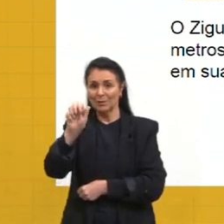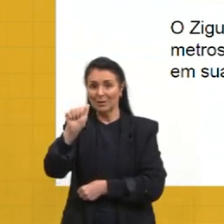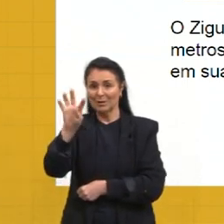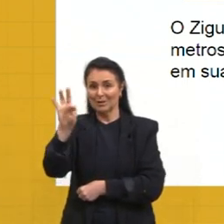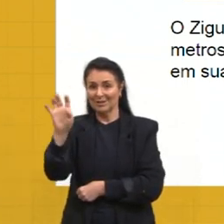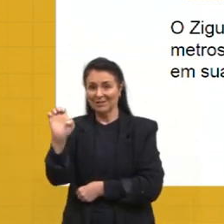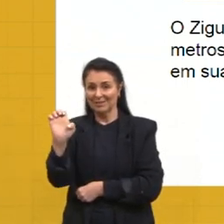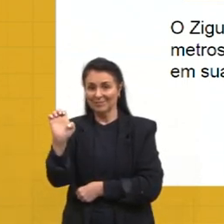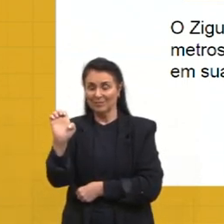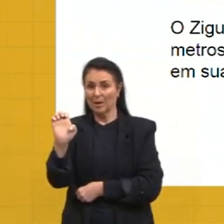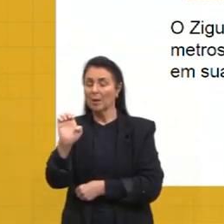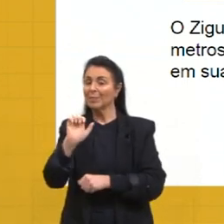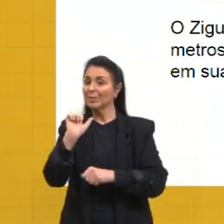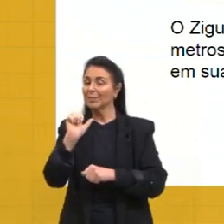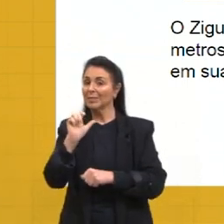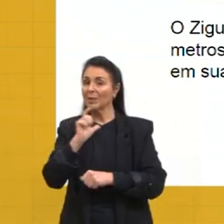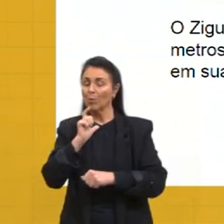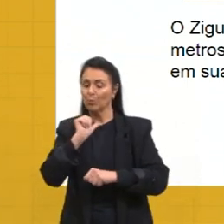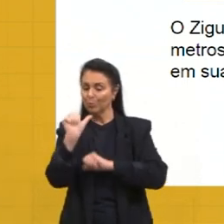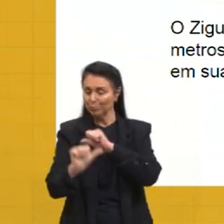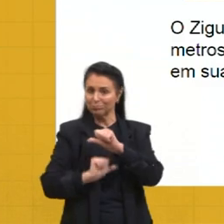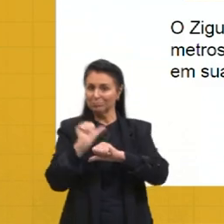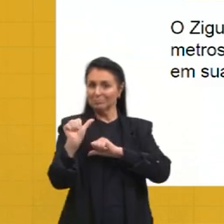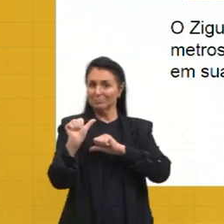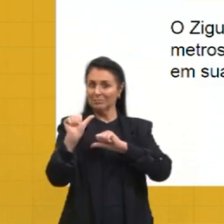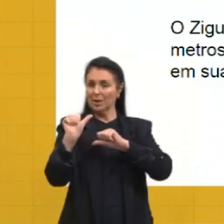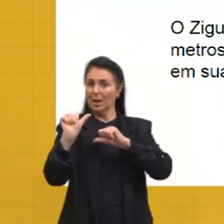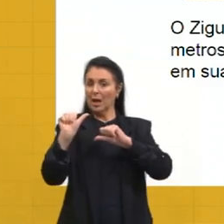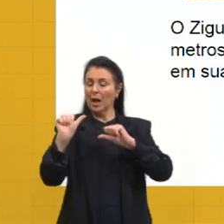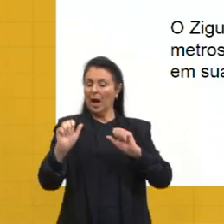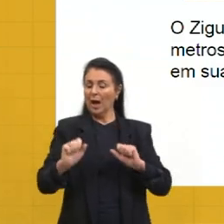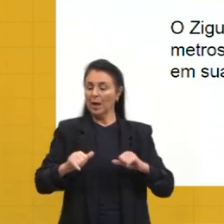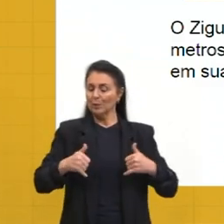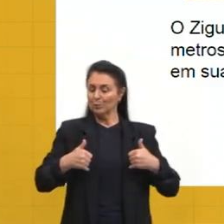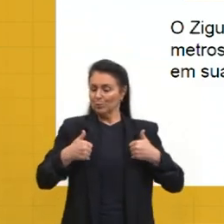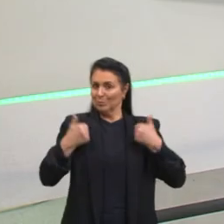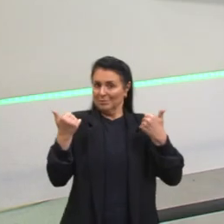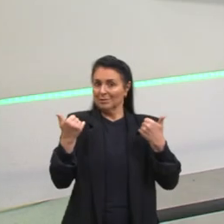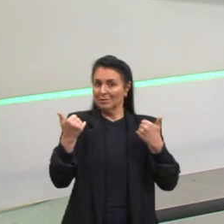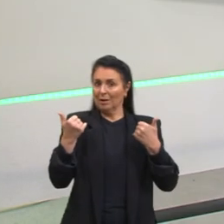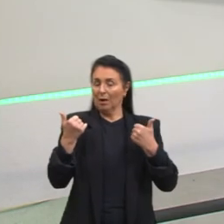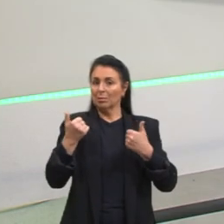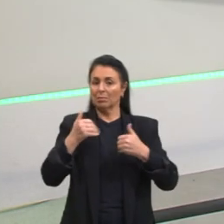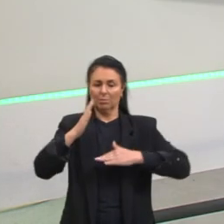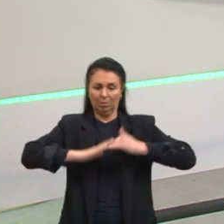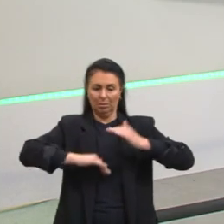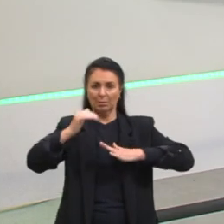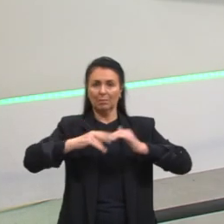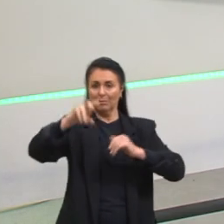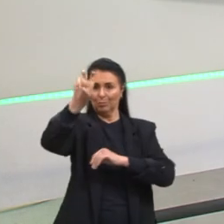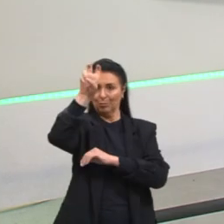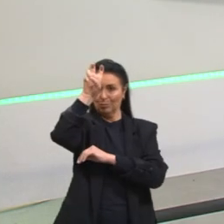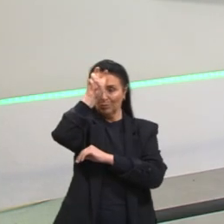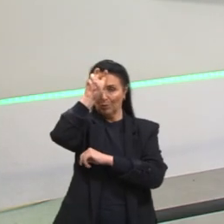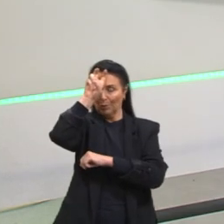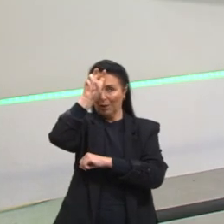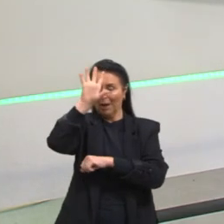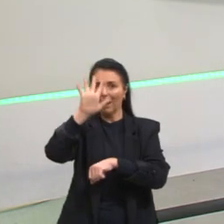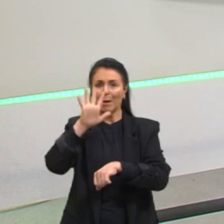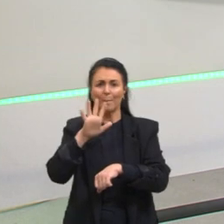confundir a imponência da obra arquitetônica do Egito ela é muito mais